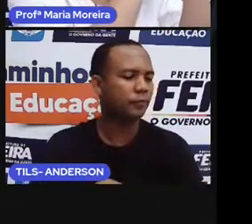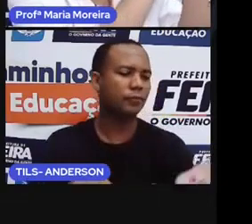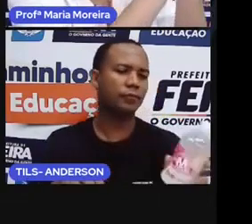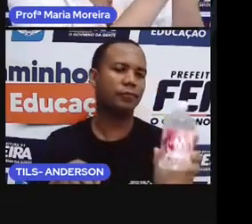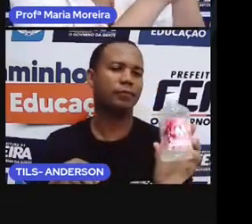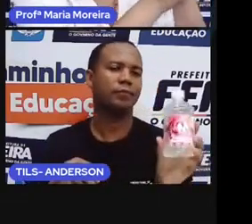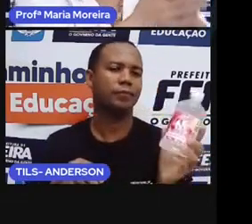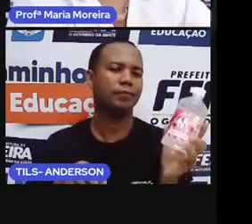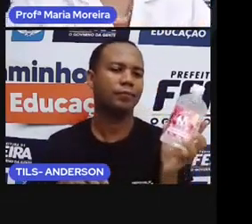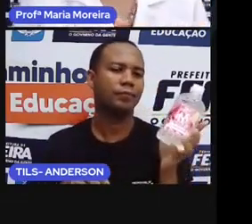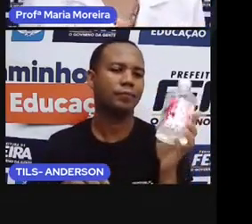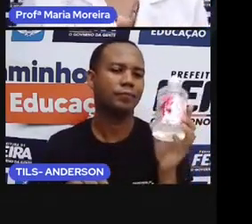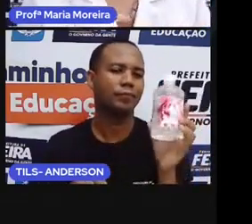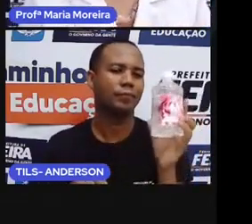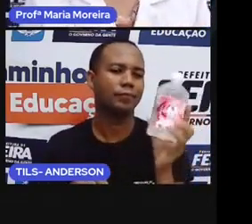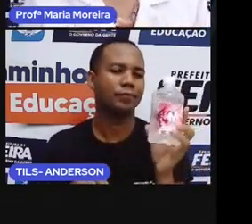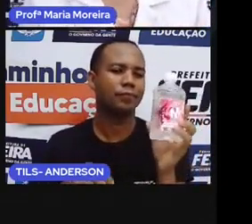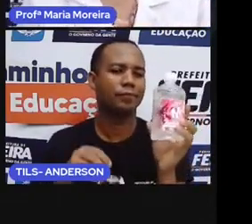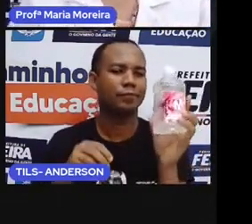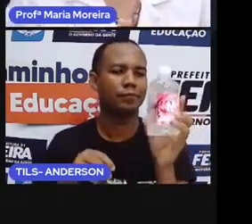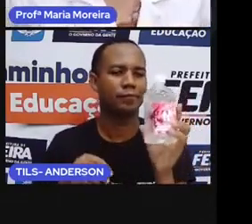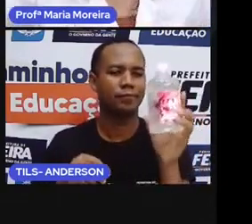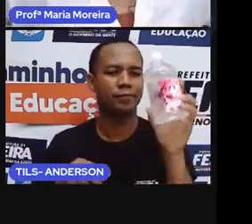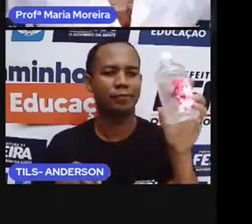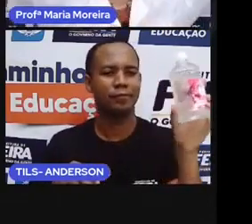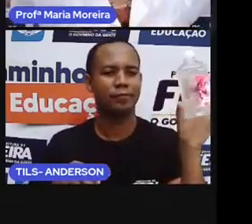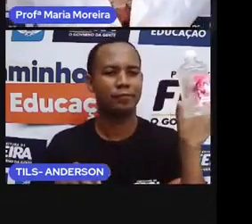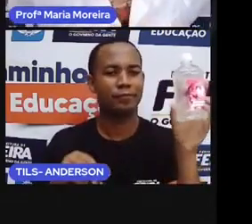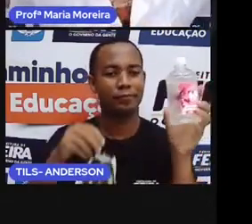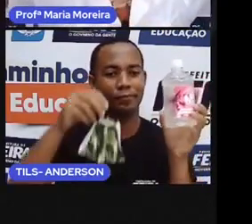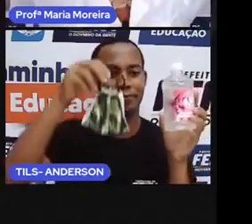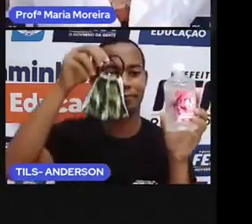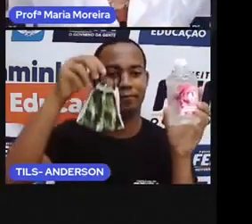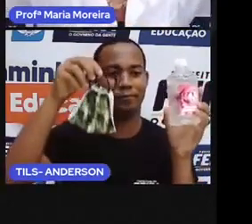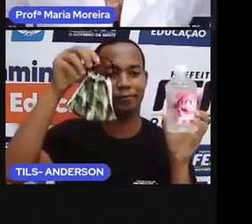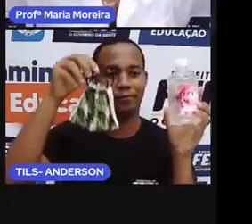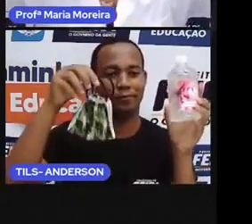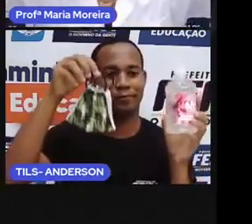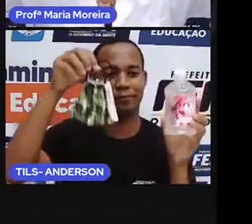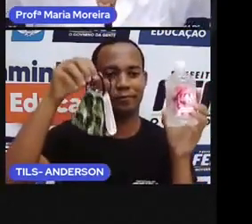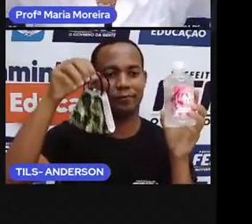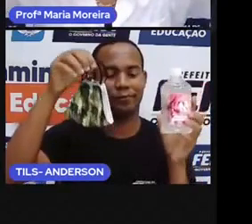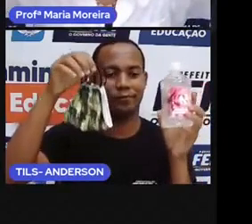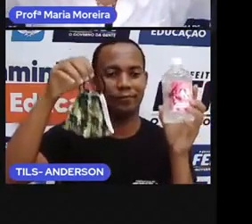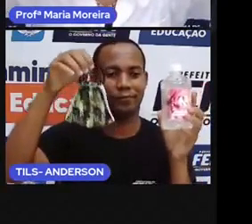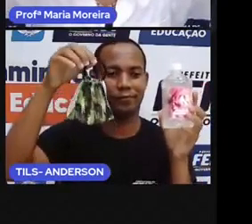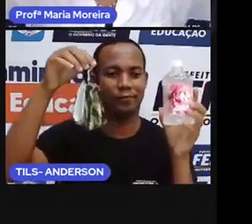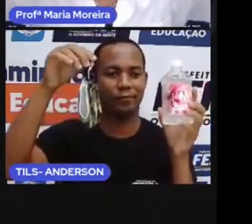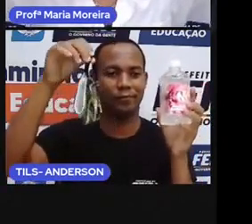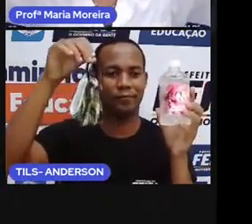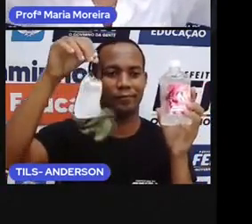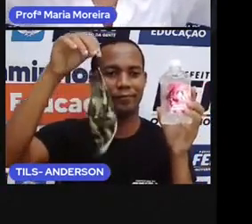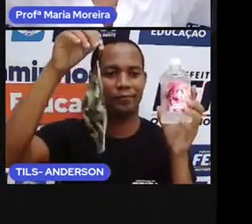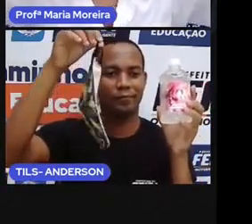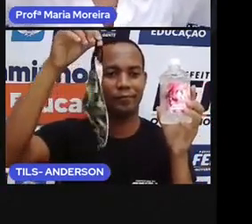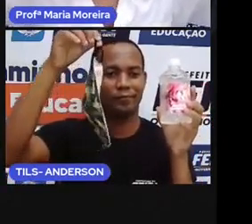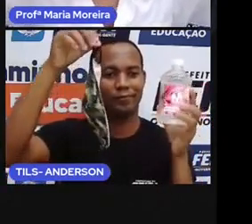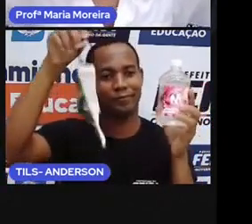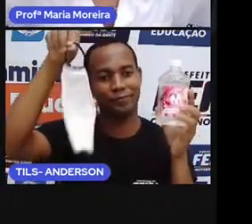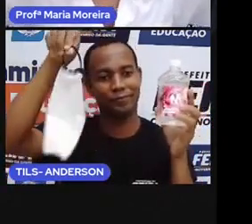outra, lava uma mão. E o que, Anderson? Anderson vai mostrar aqui embaixo, ó. Usem o quê? Álcool